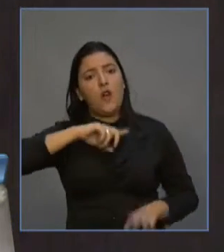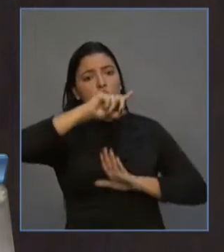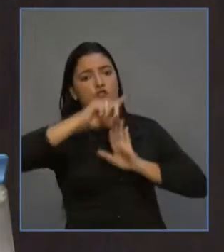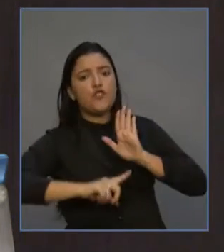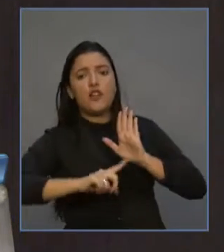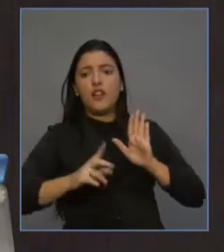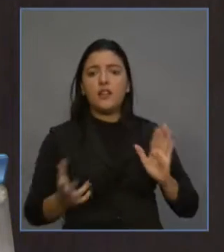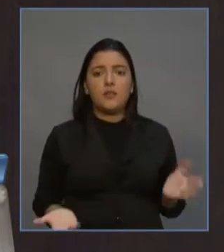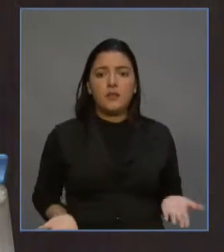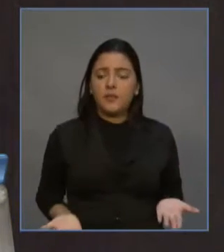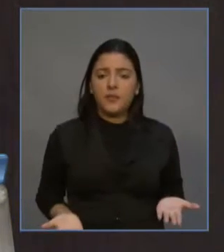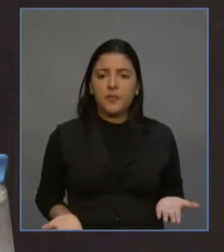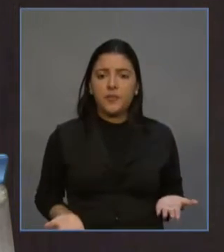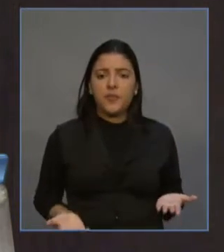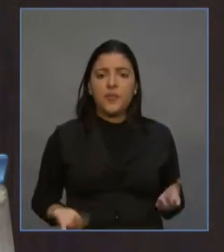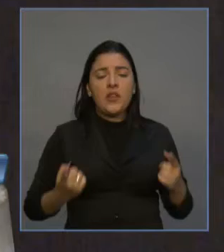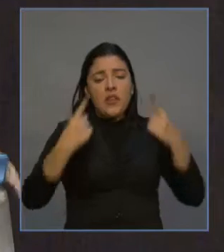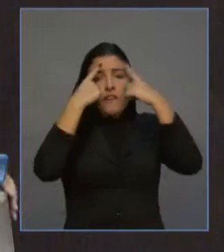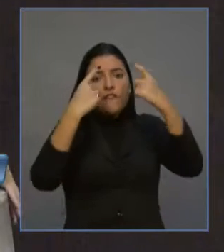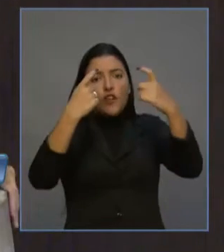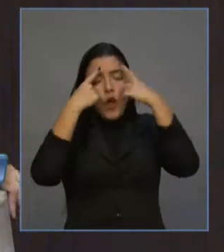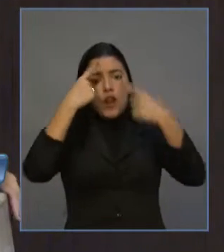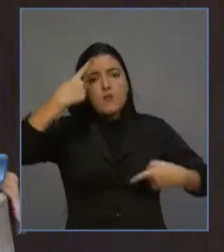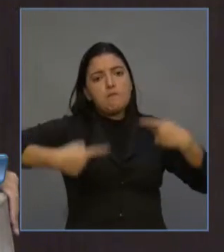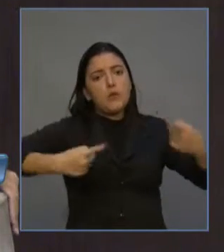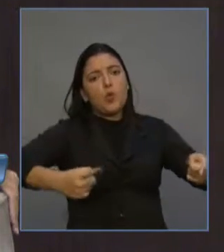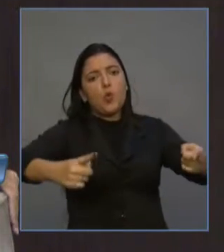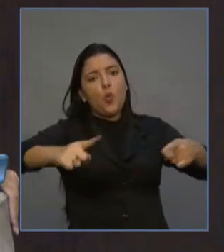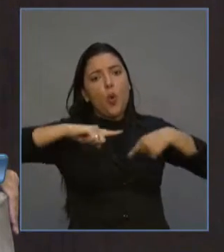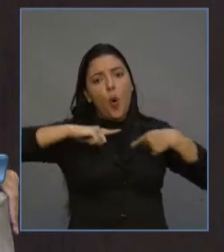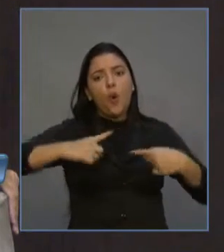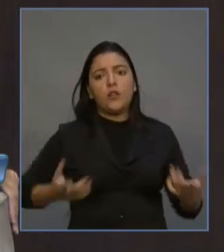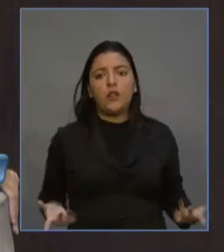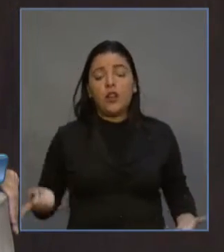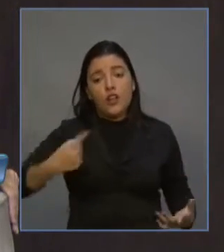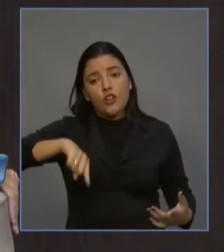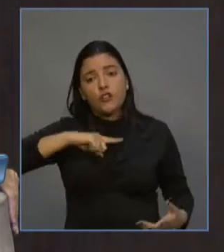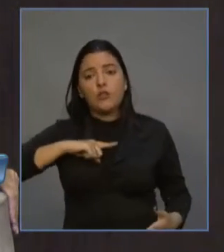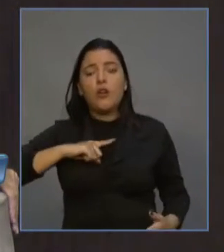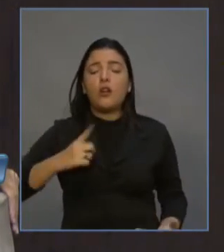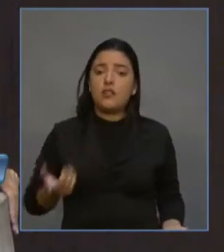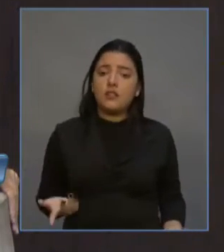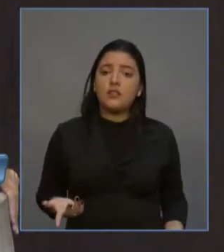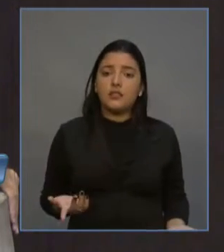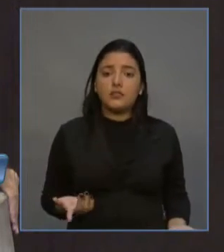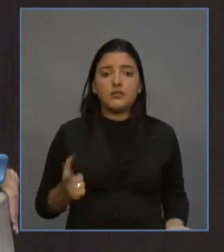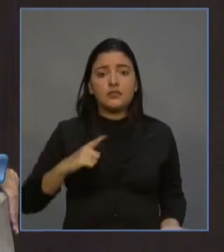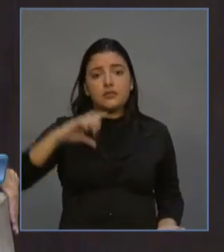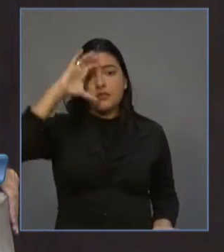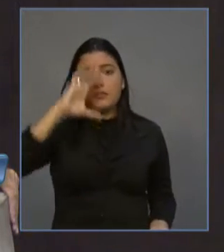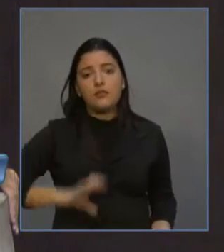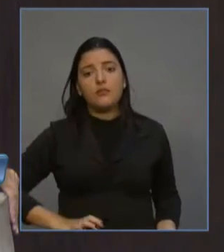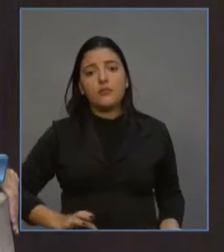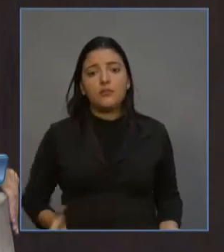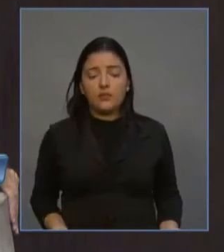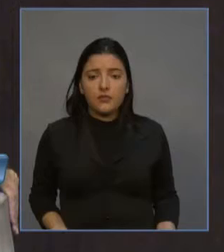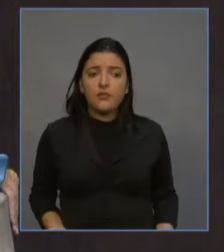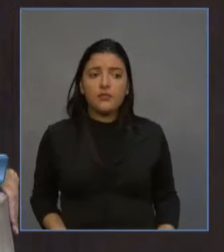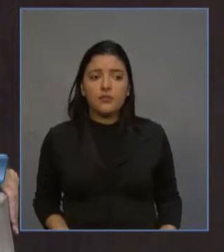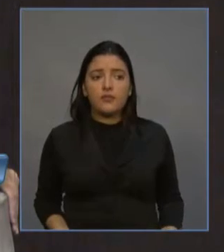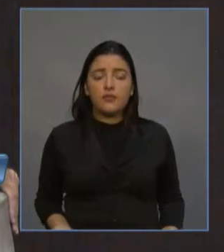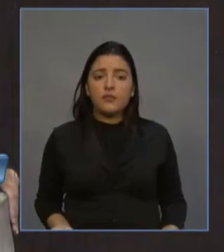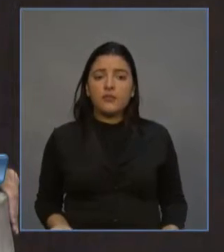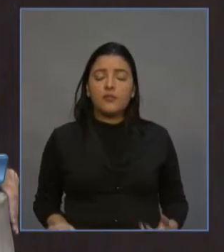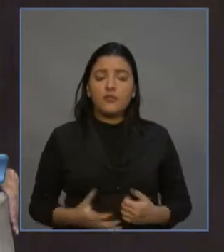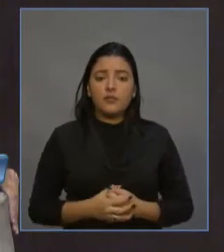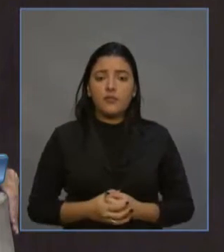violência política contra nós, que advogamos, sobretudo, desde baixo, com